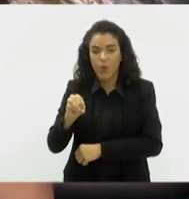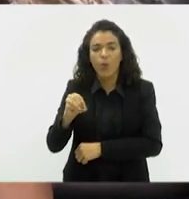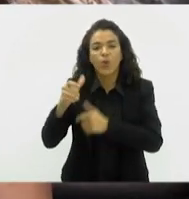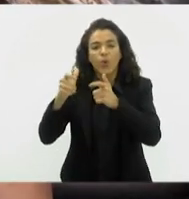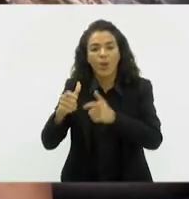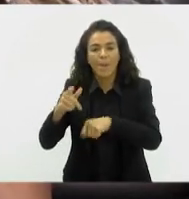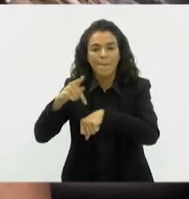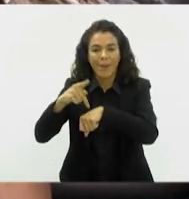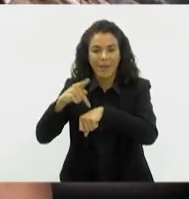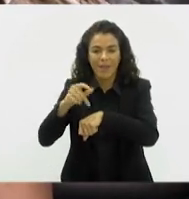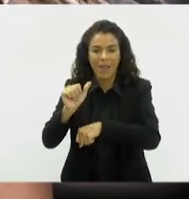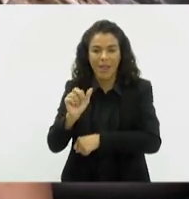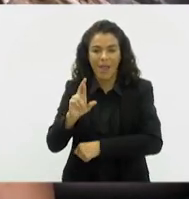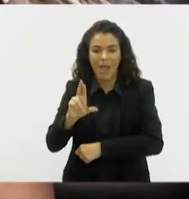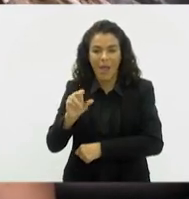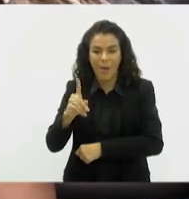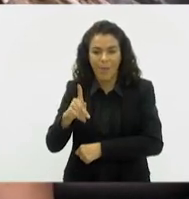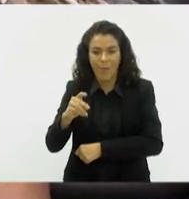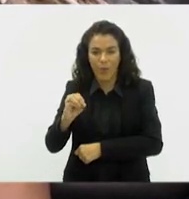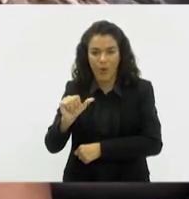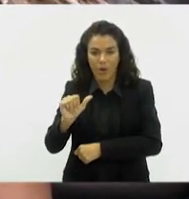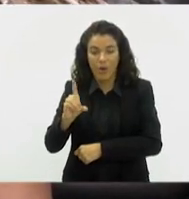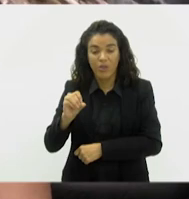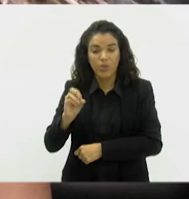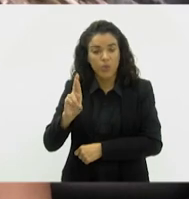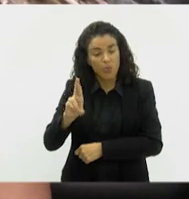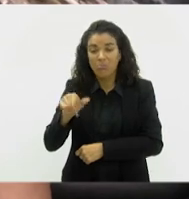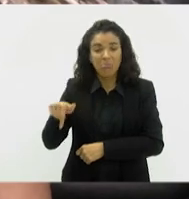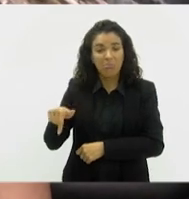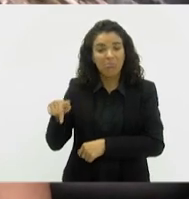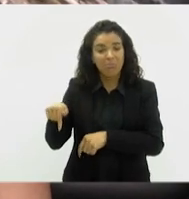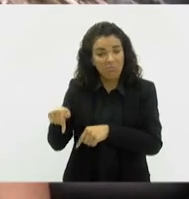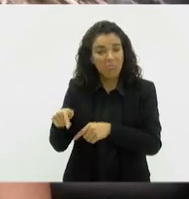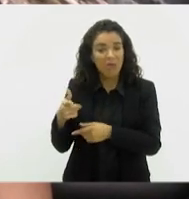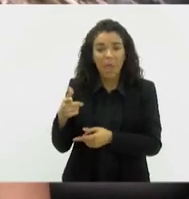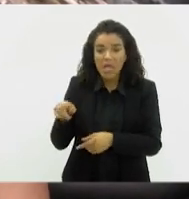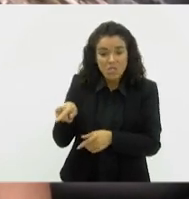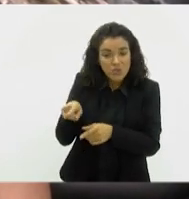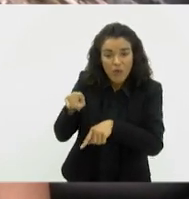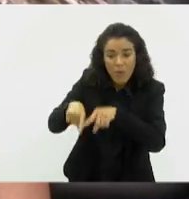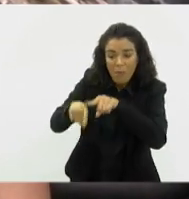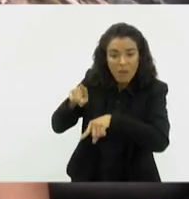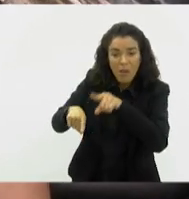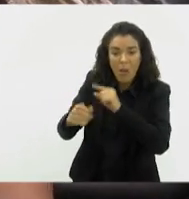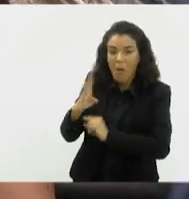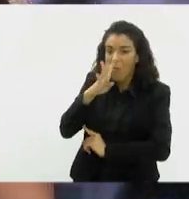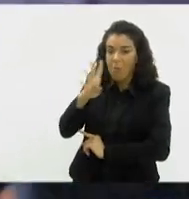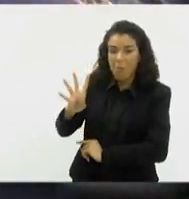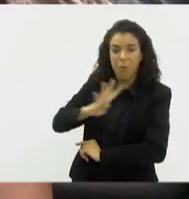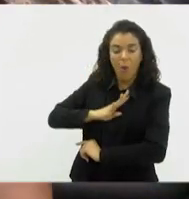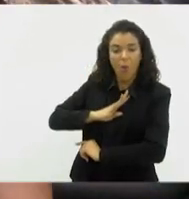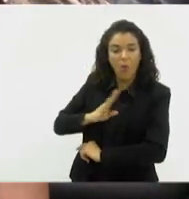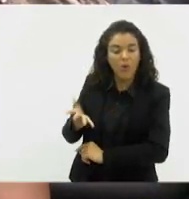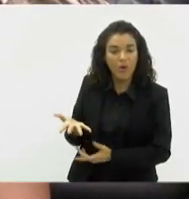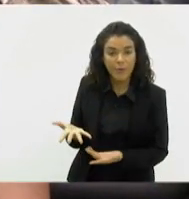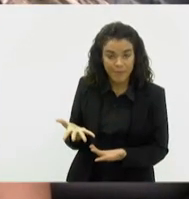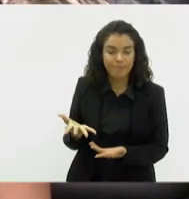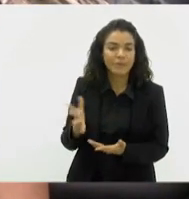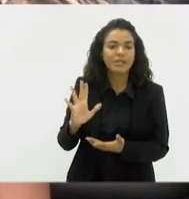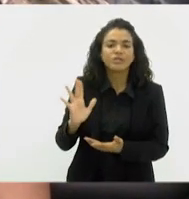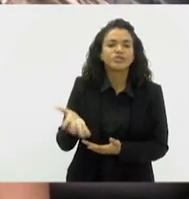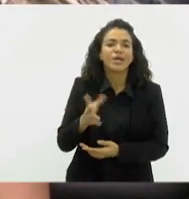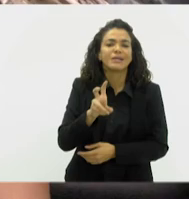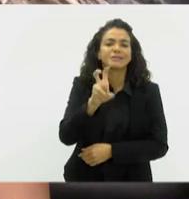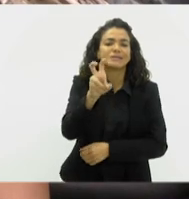E foi essa a dinâmica. Essa foi a peça acusatória. E, no momento da audiência, já tinha se passado mais